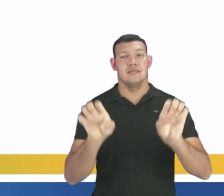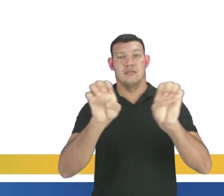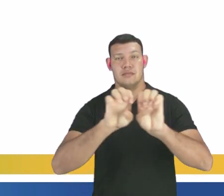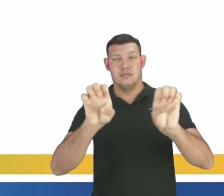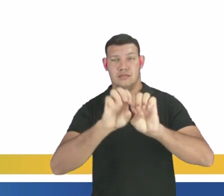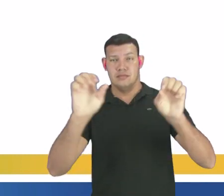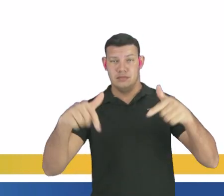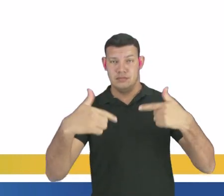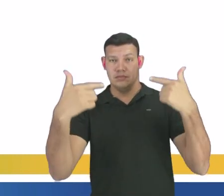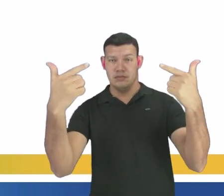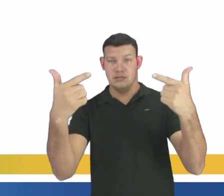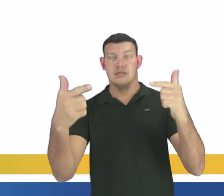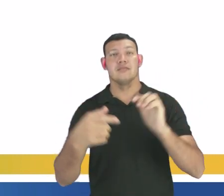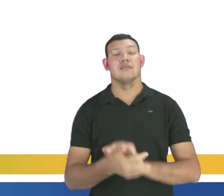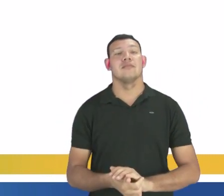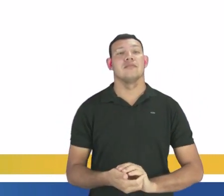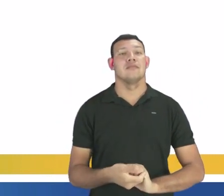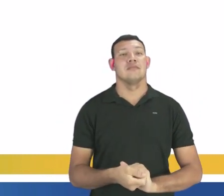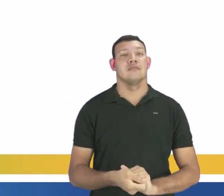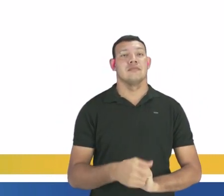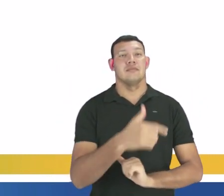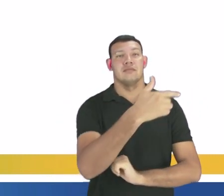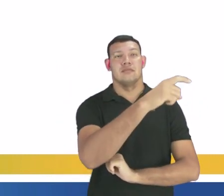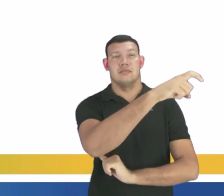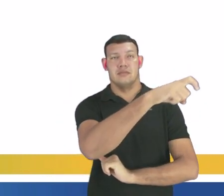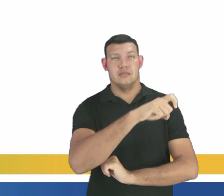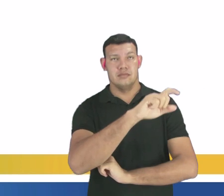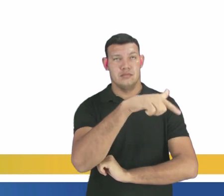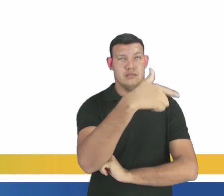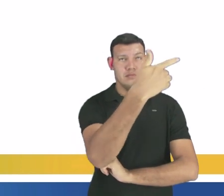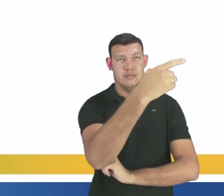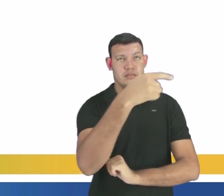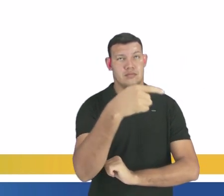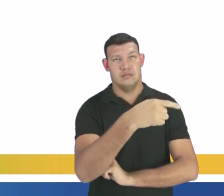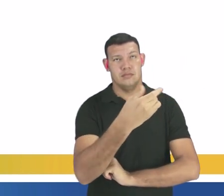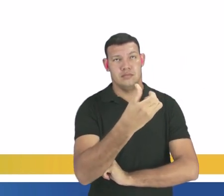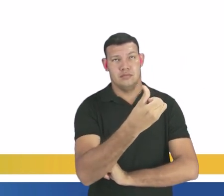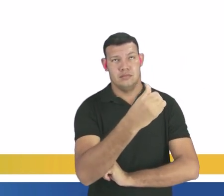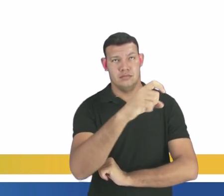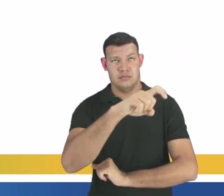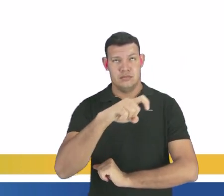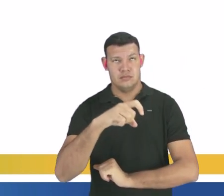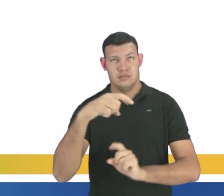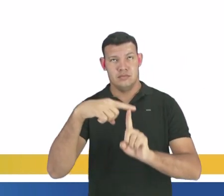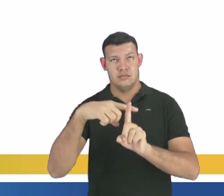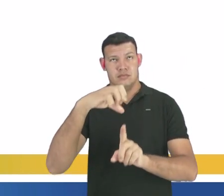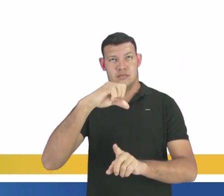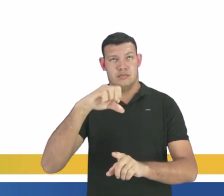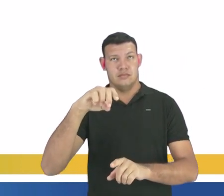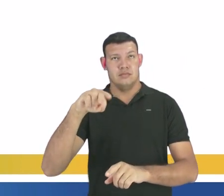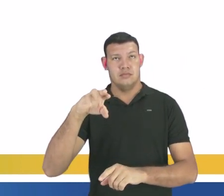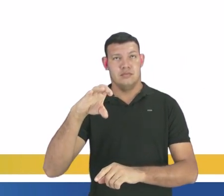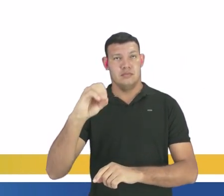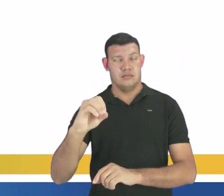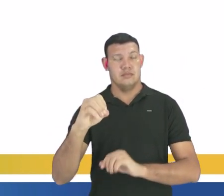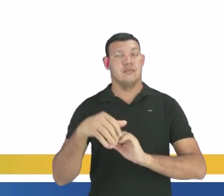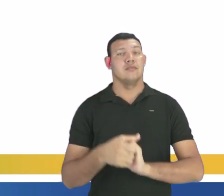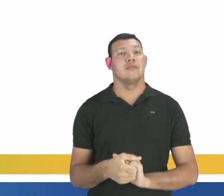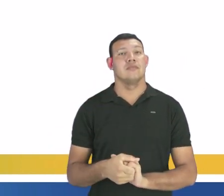grau, denominada de x² menos 6x mais 9 igual a 0,